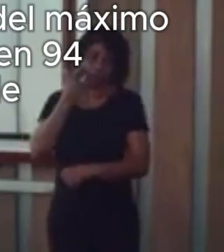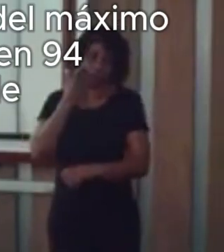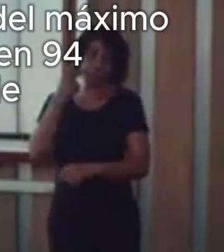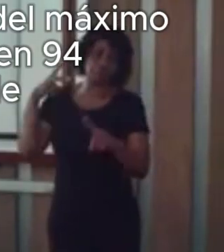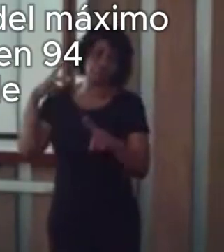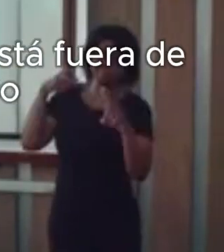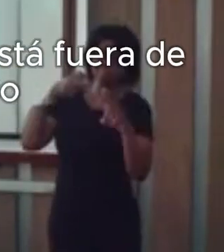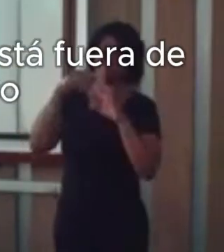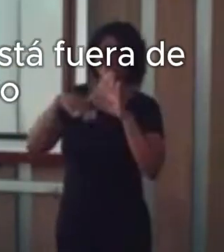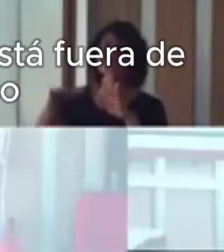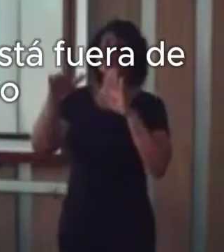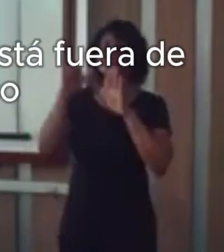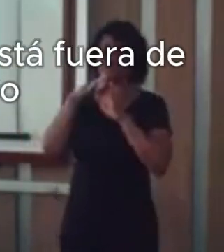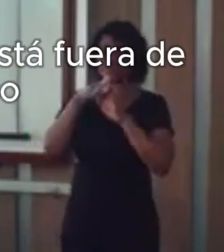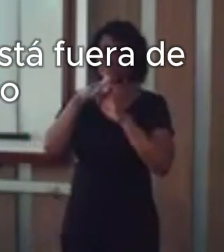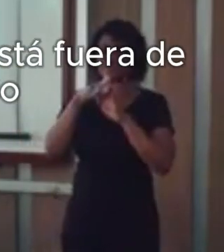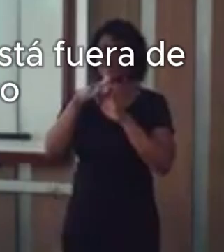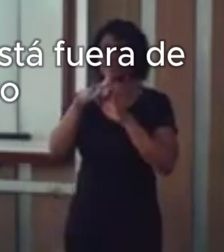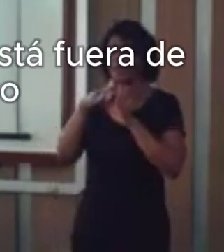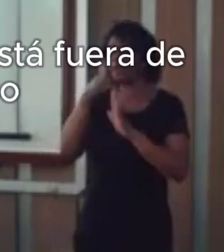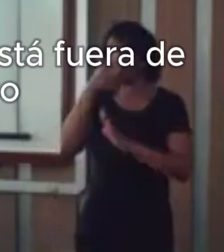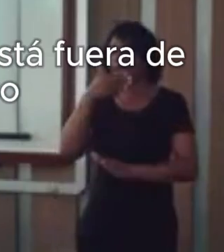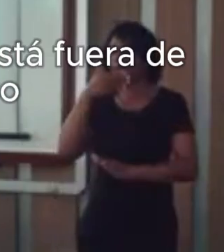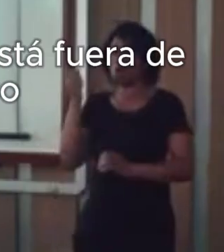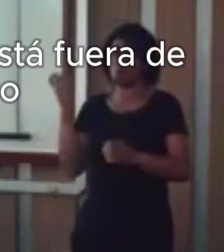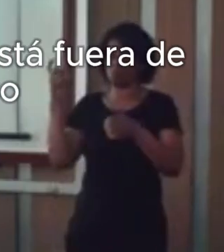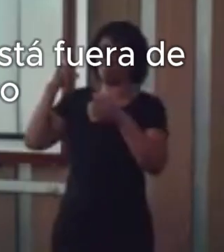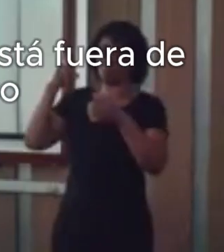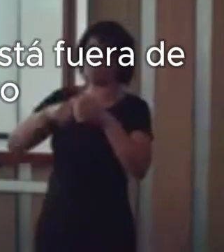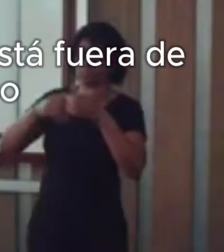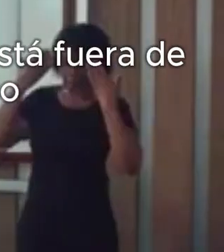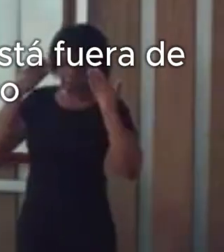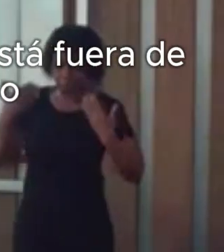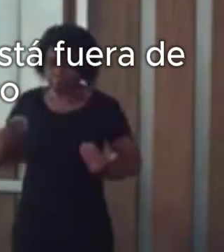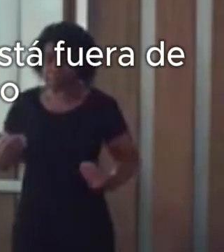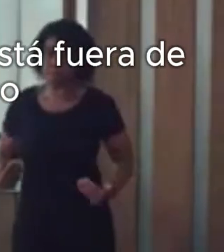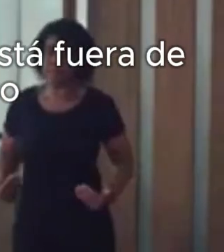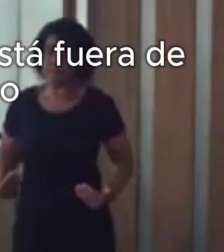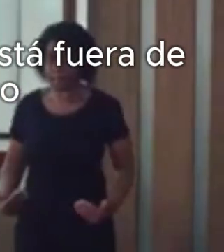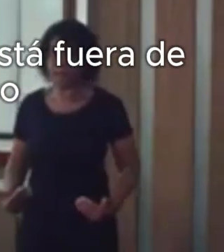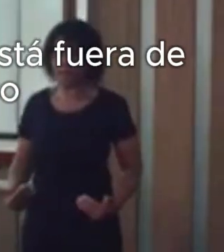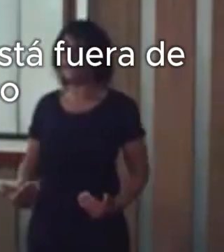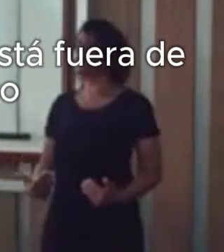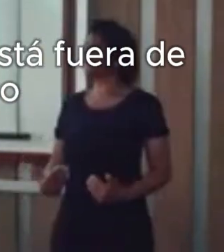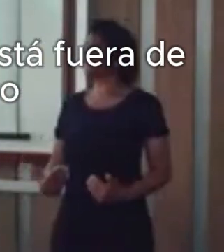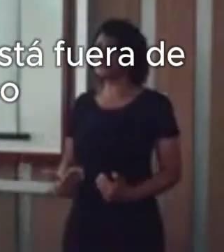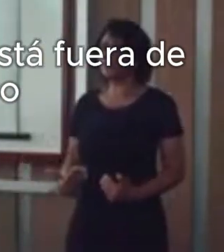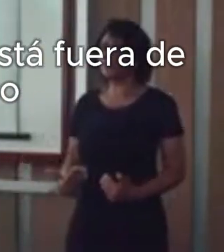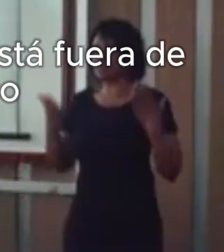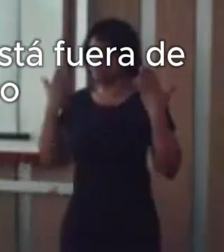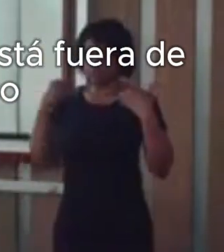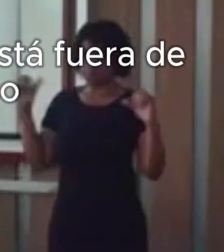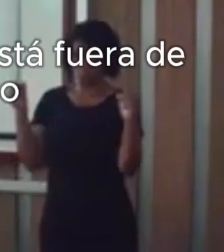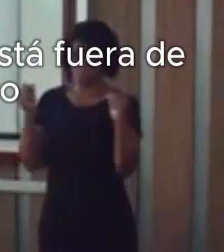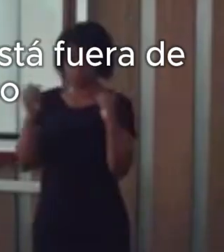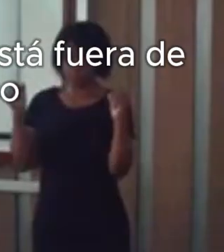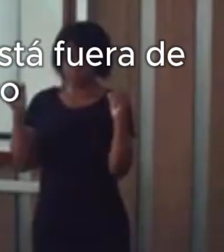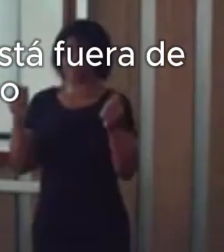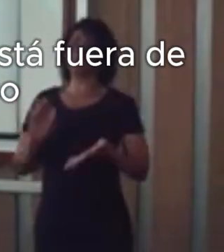lesão completa. Melhora espontânea significa recuperação, no nosso, que a gente definiu, recuperação da função motora.